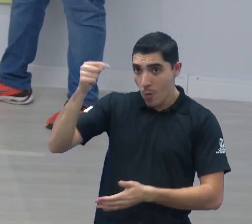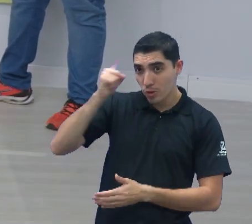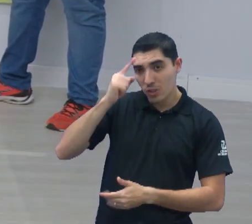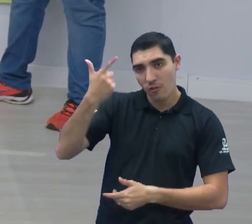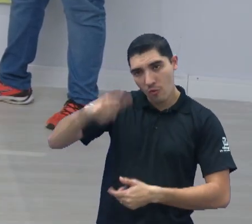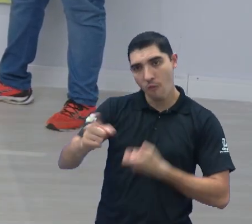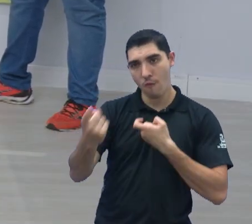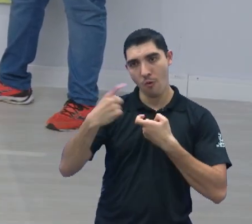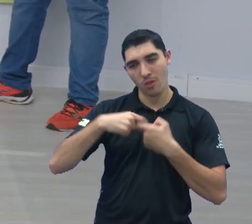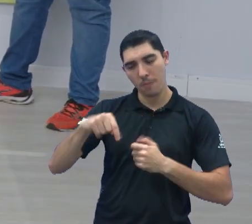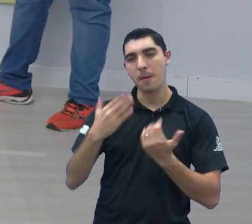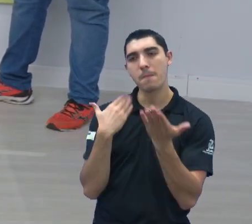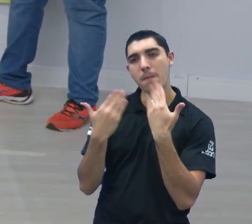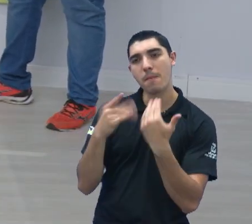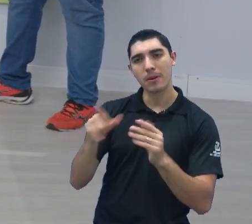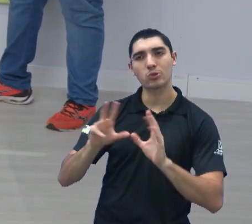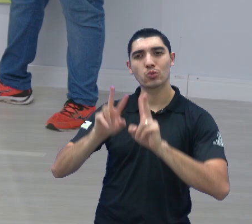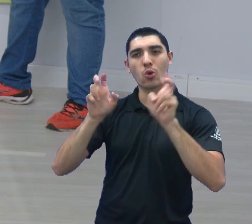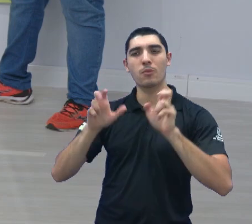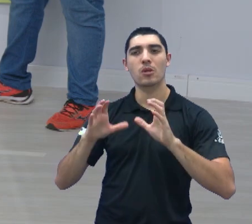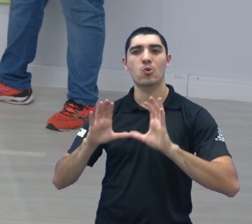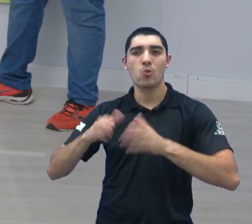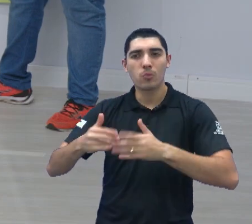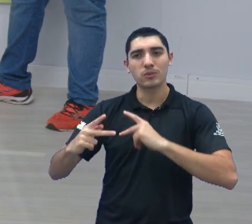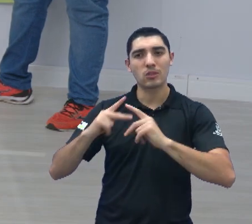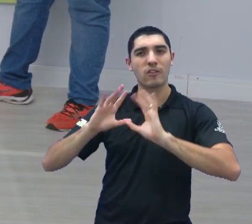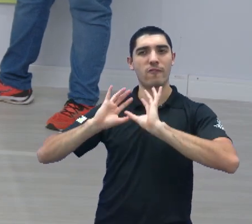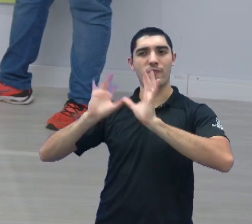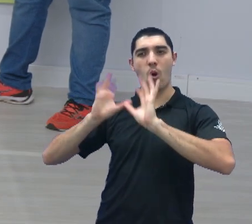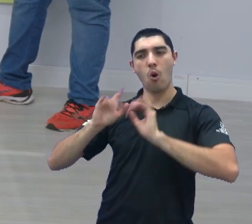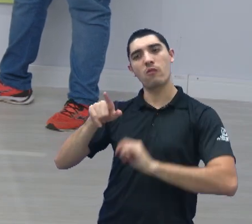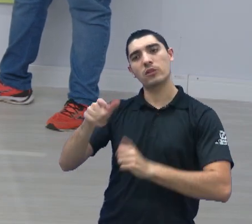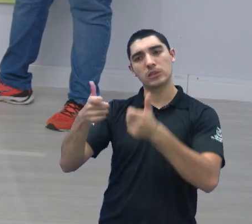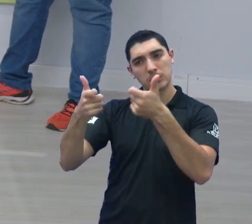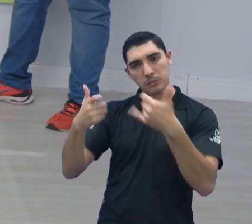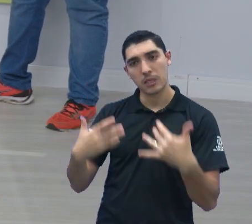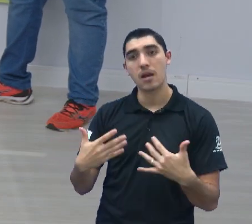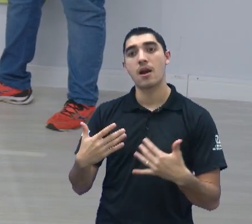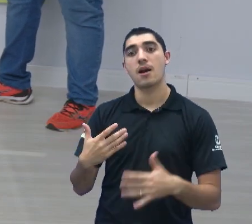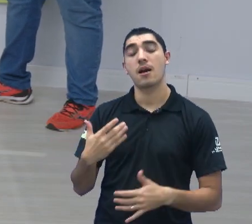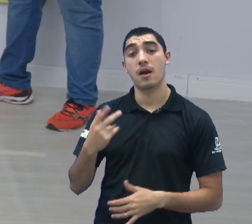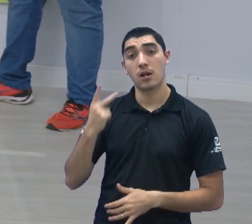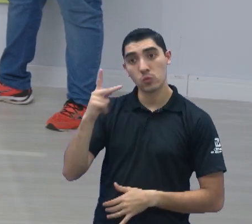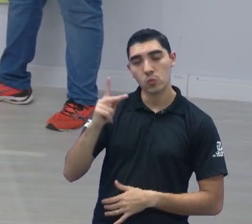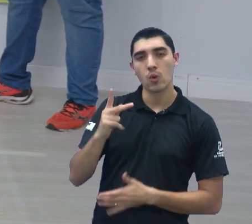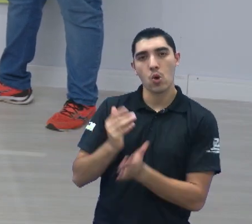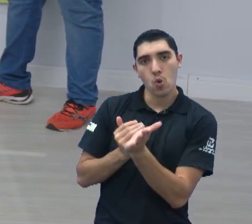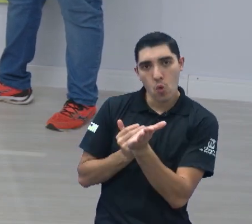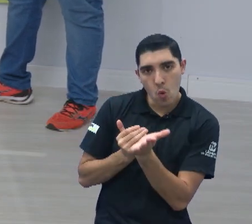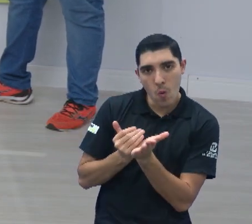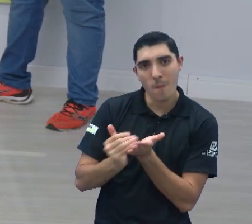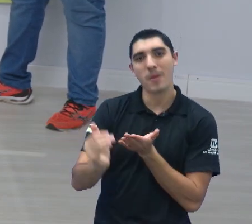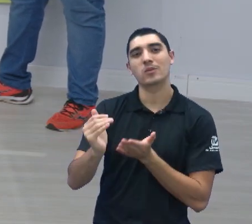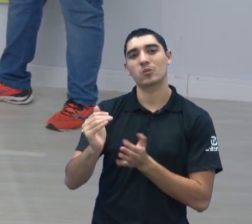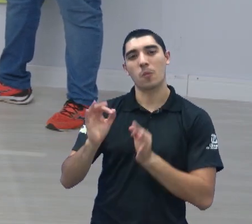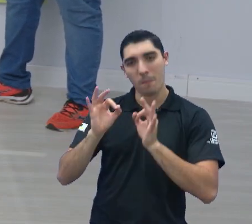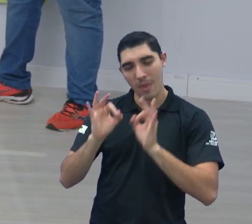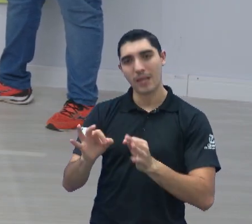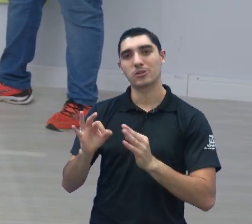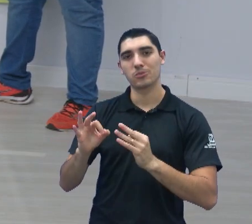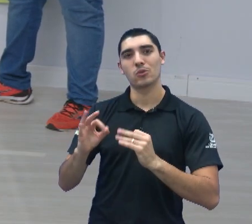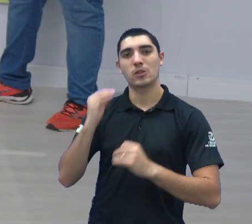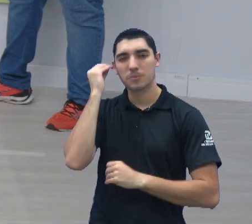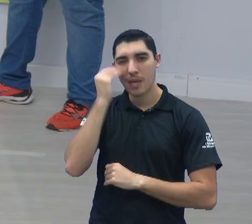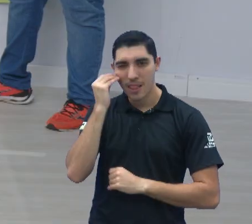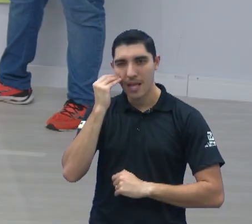um pouco mais desse vôlei São José, falar um pouquinho mais da sua, aí de fato, estreia como técnico aqui no São José, essa vivência agora